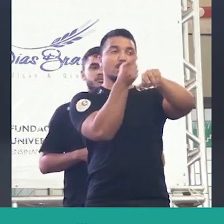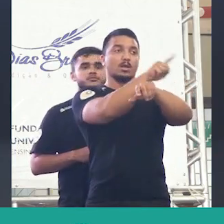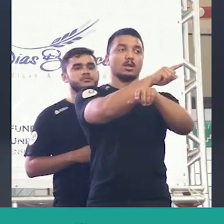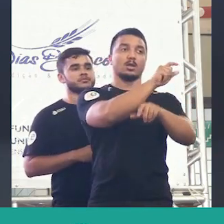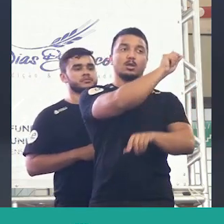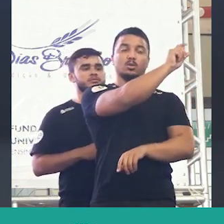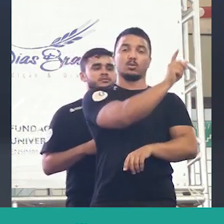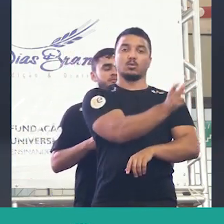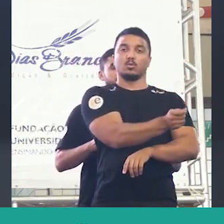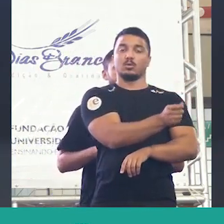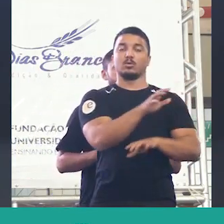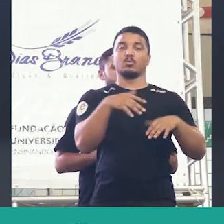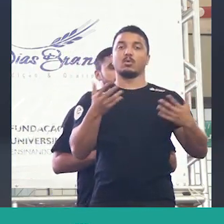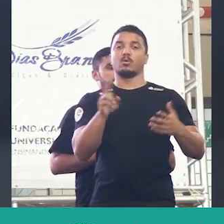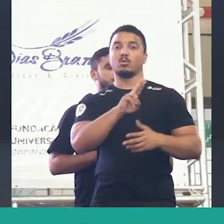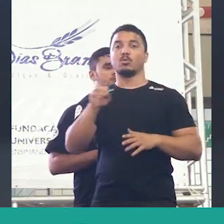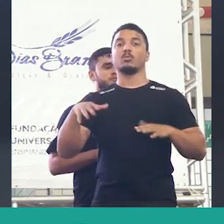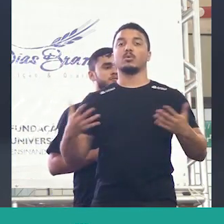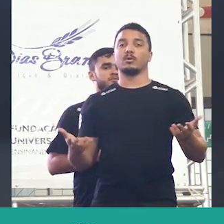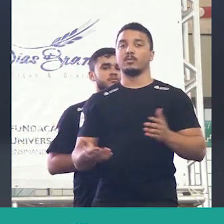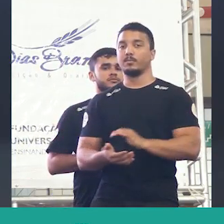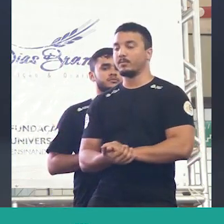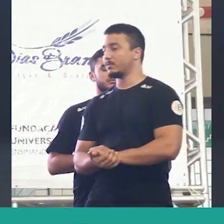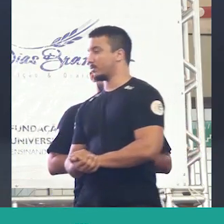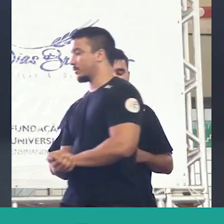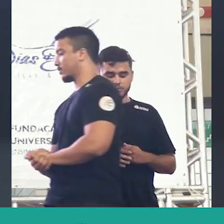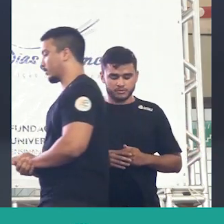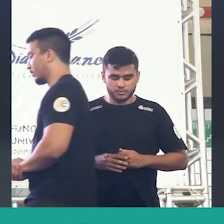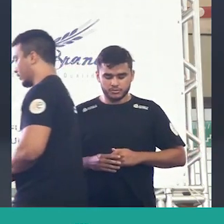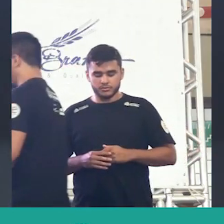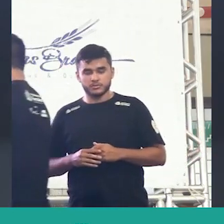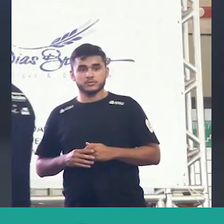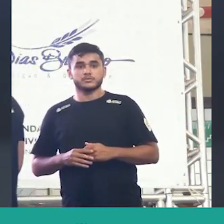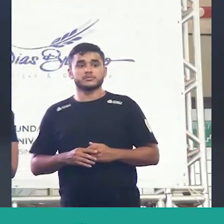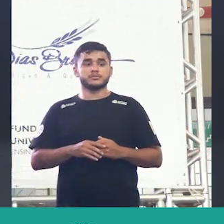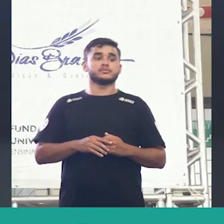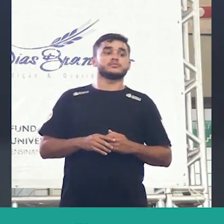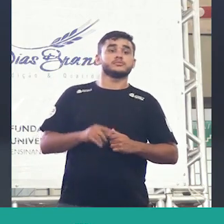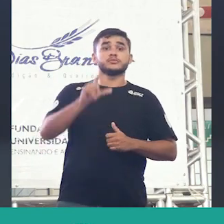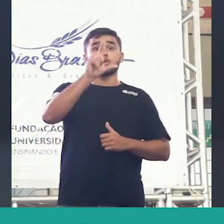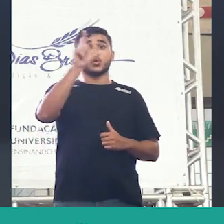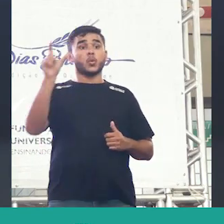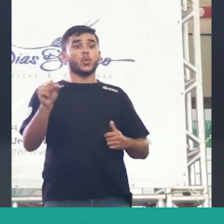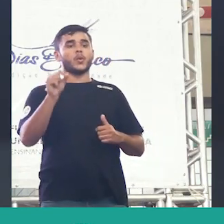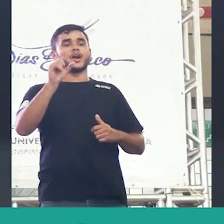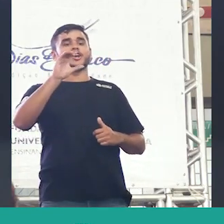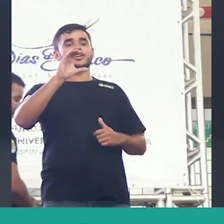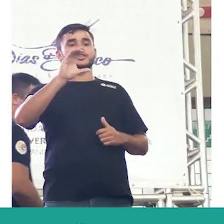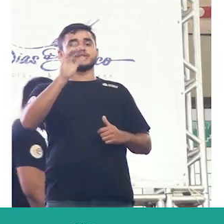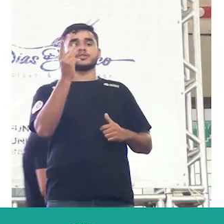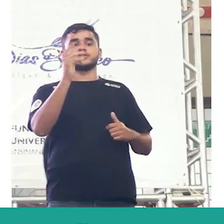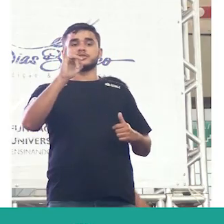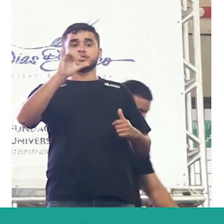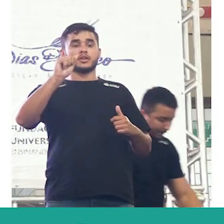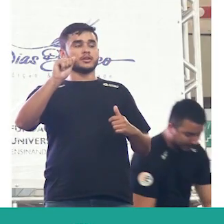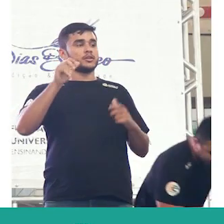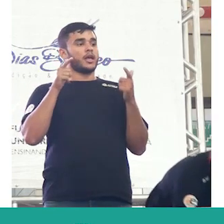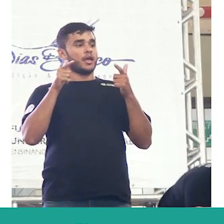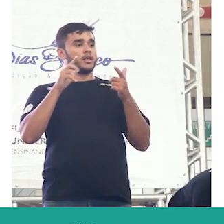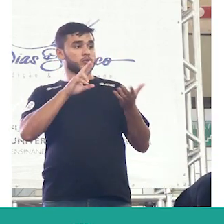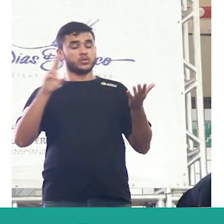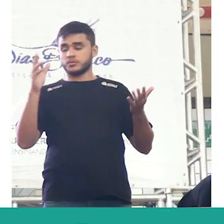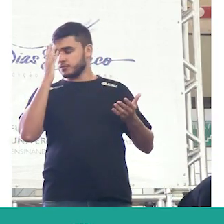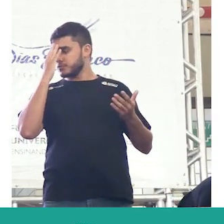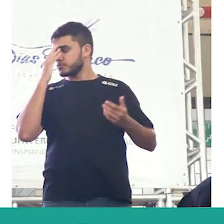Terra e Lua. A lua fica do outro lado, como é o nome? Cheia. Olha como a parte iluminada da lua cheia, essa